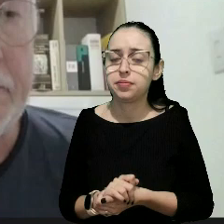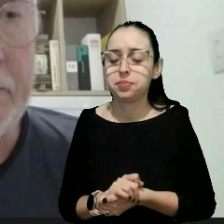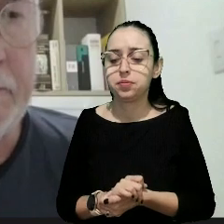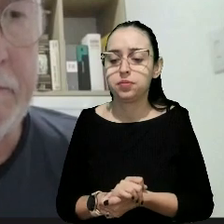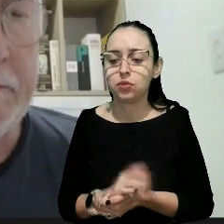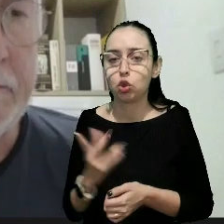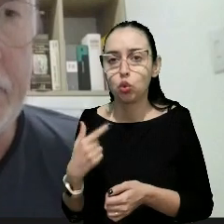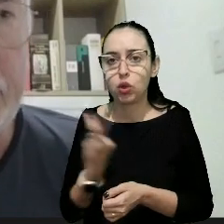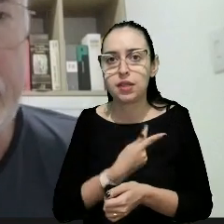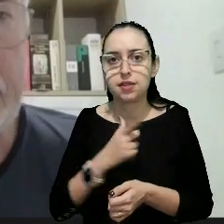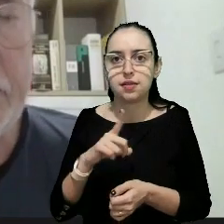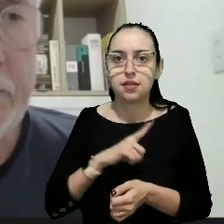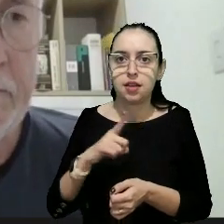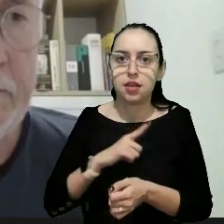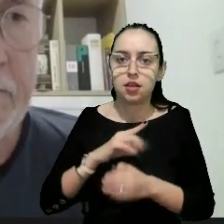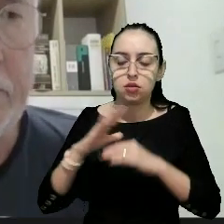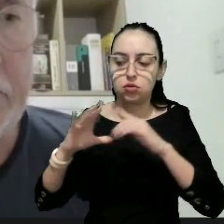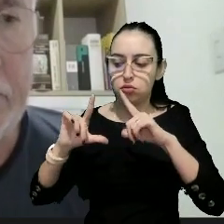exatamente isso.